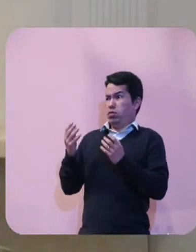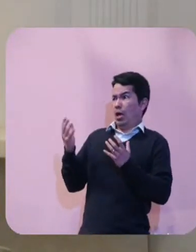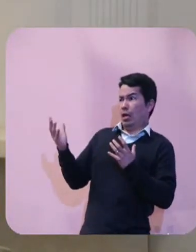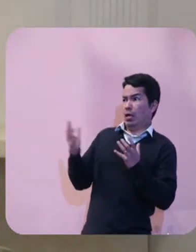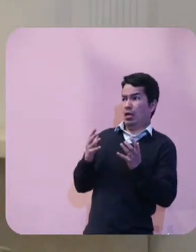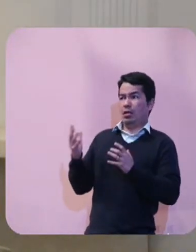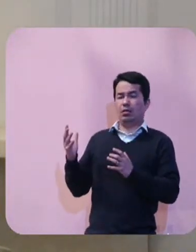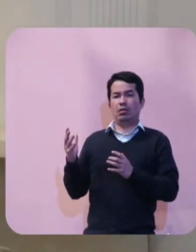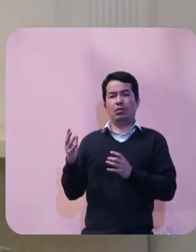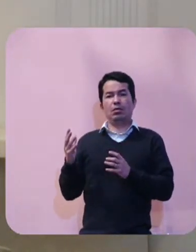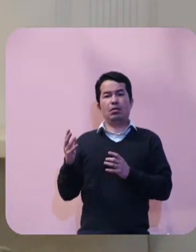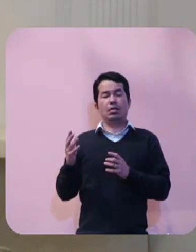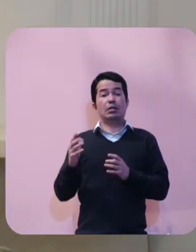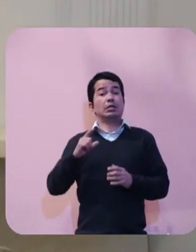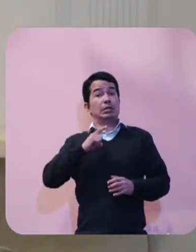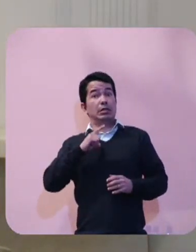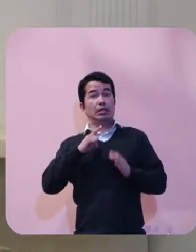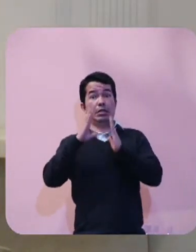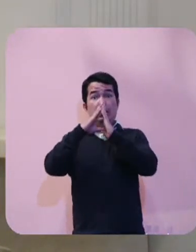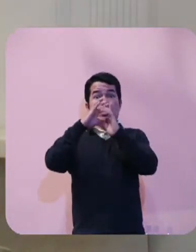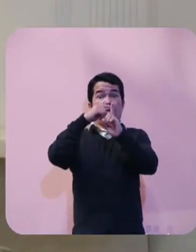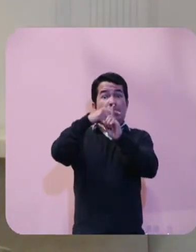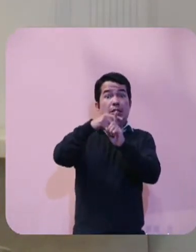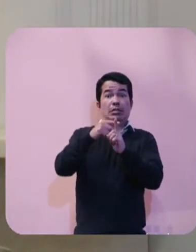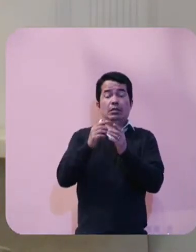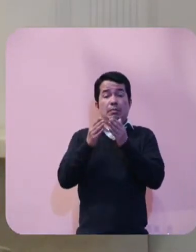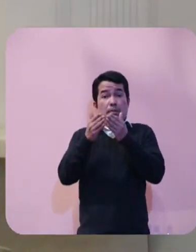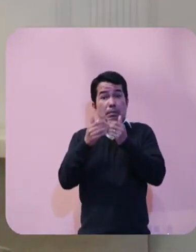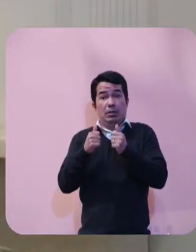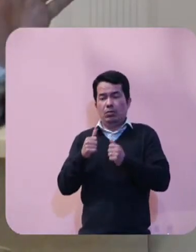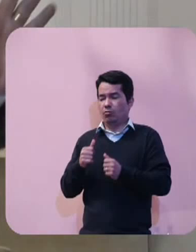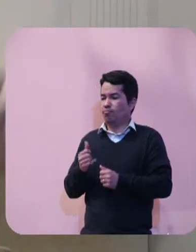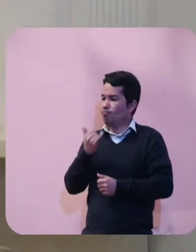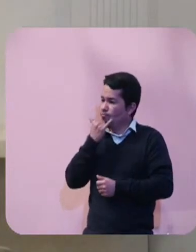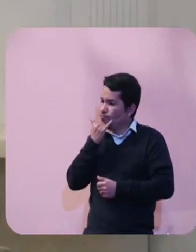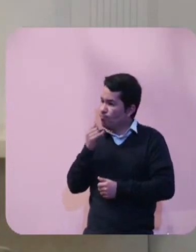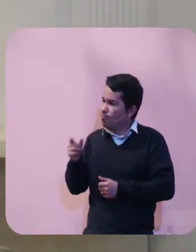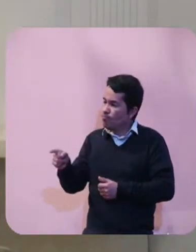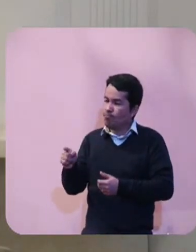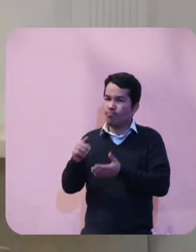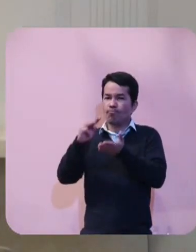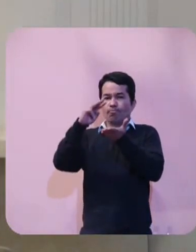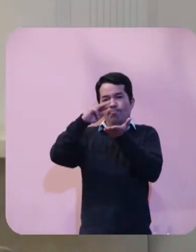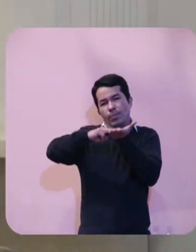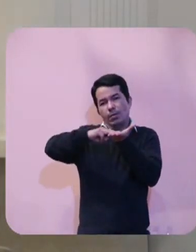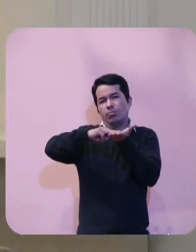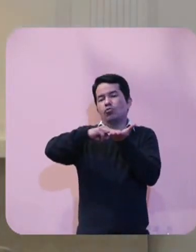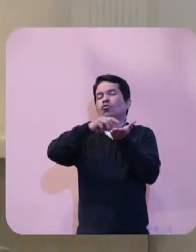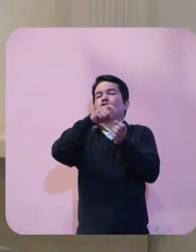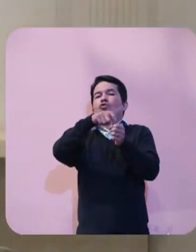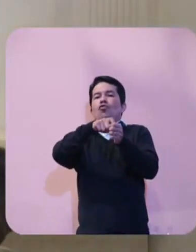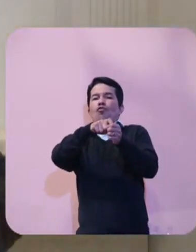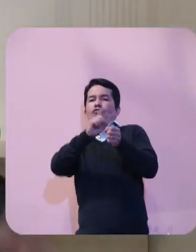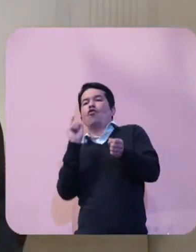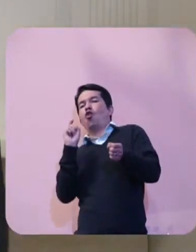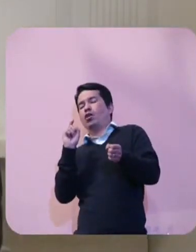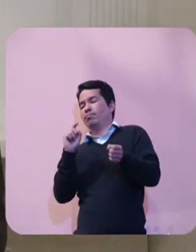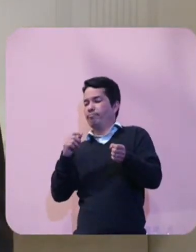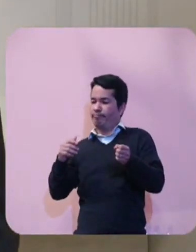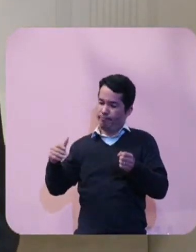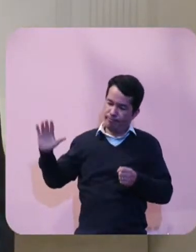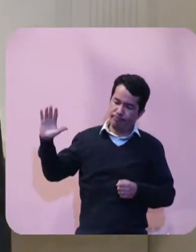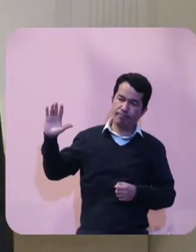pediu a exclusão do seu filho. E desde então, pai e filho não se falavam mais. Anos